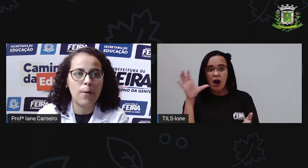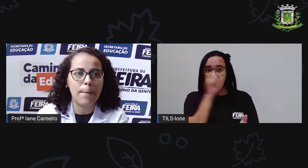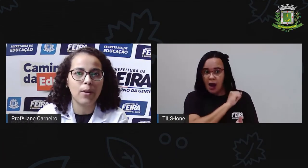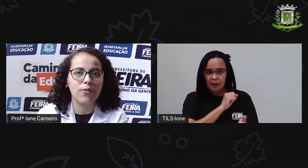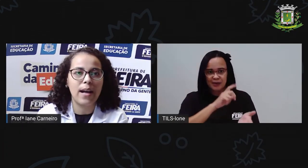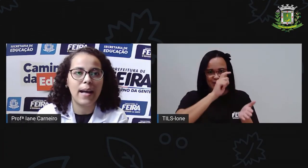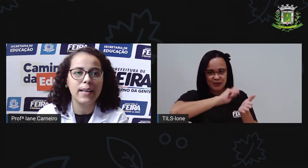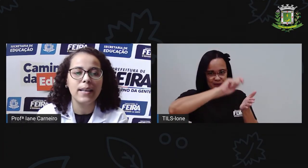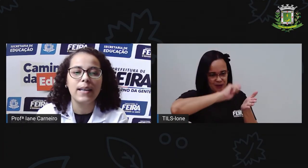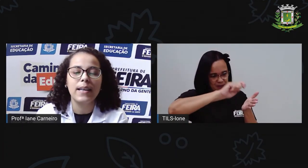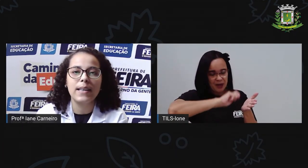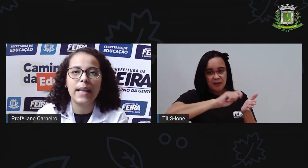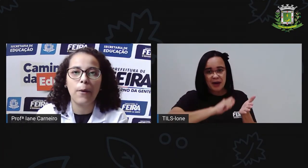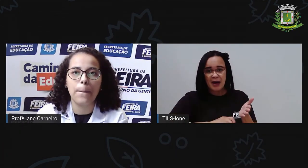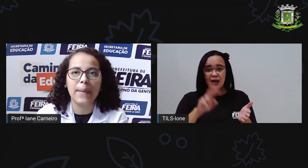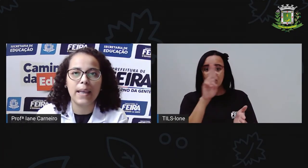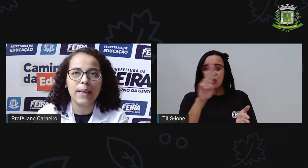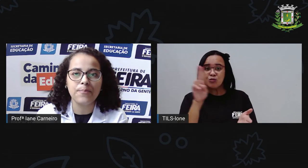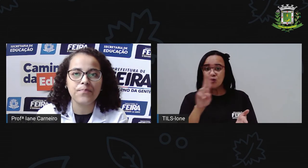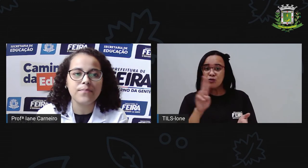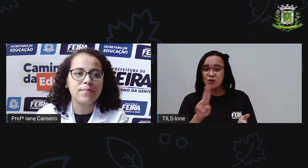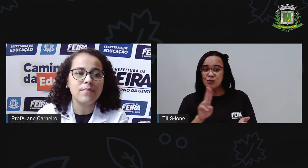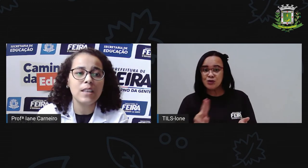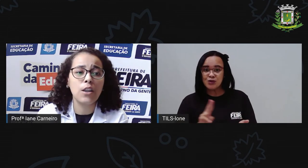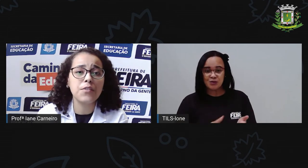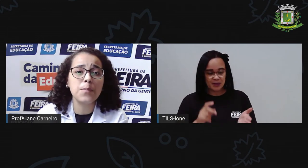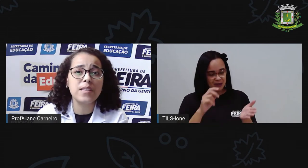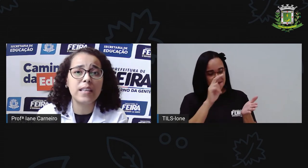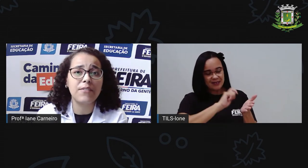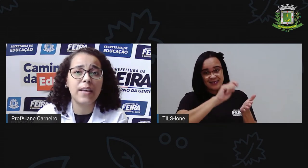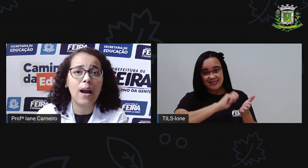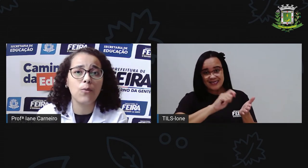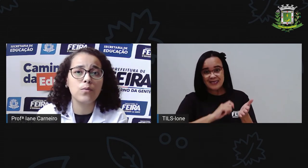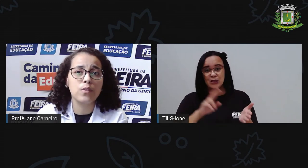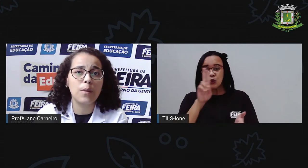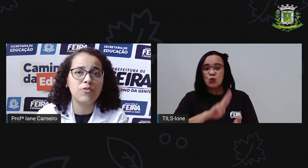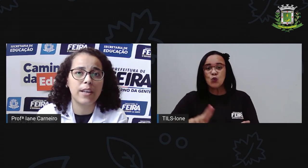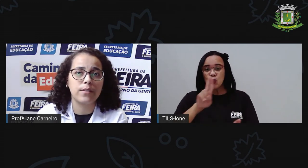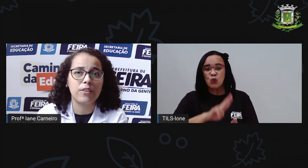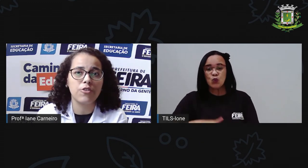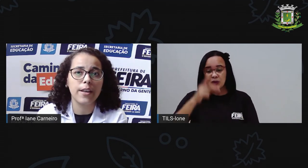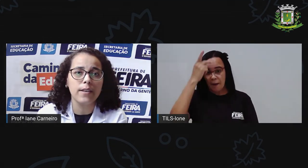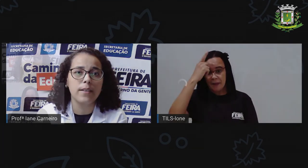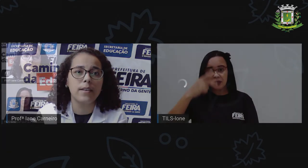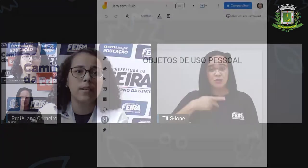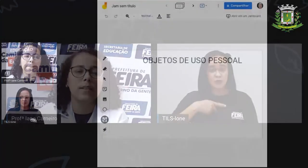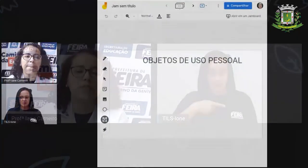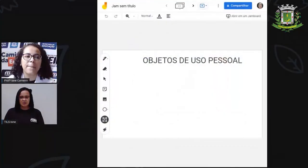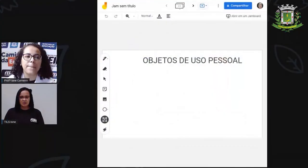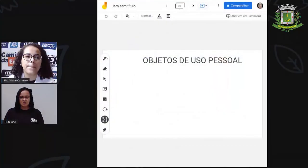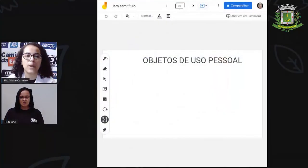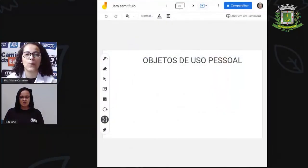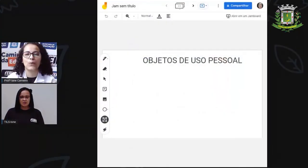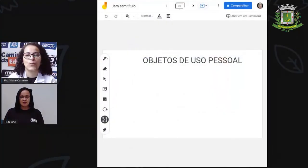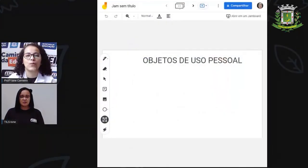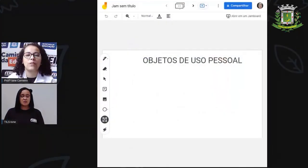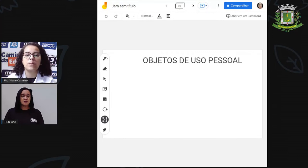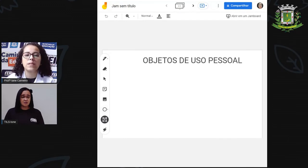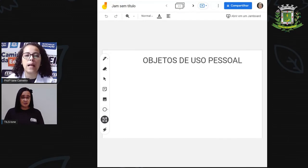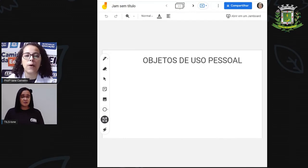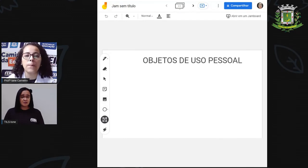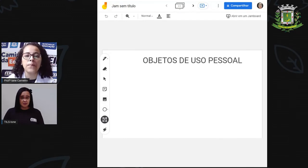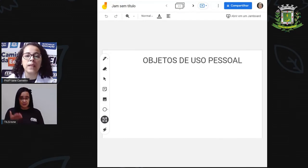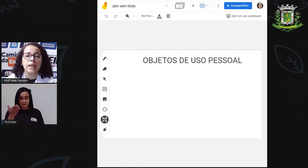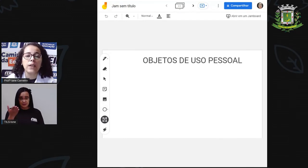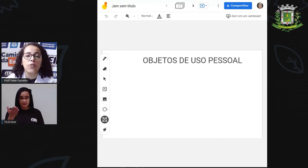pessoal, aprovar e interromper. Nós vamos escrever alguns dos objetos, tá joia? Pronto, então